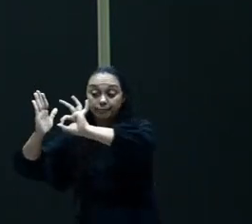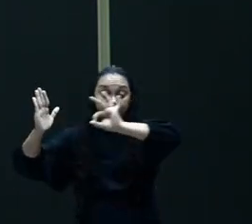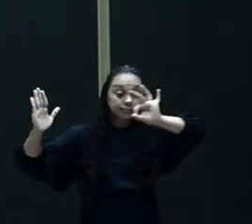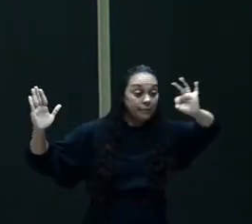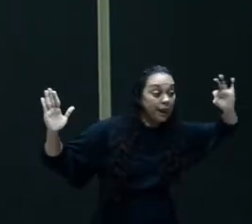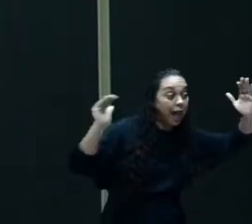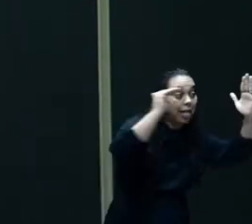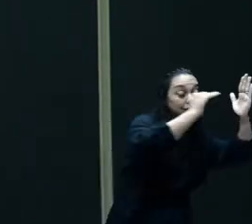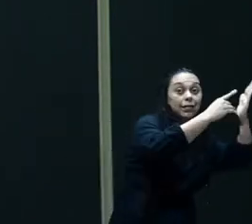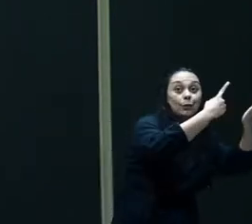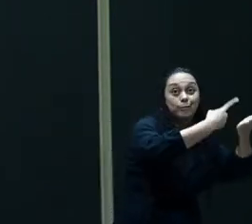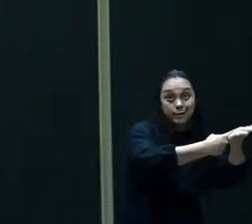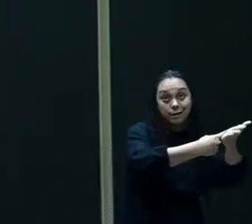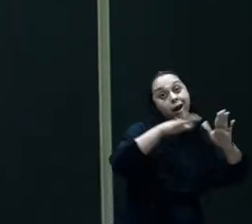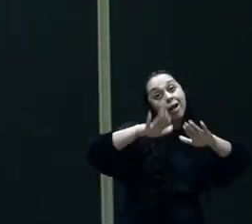coisas